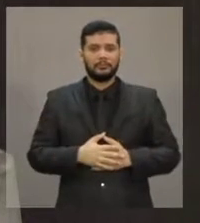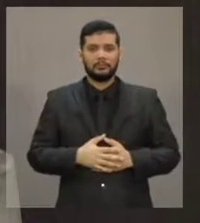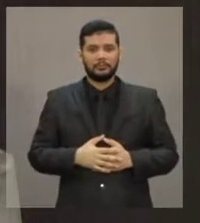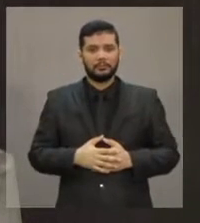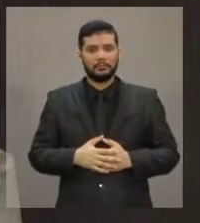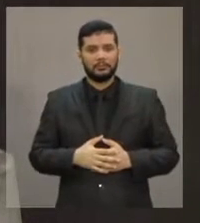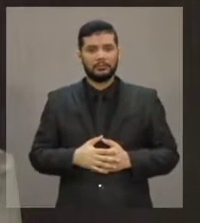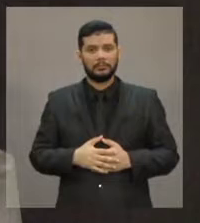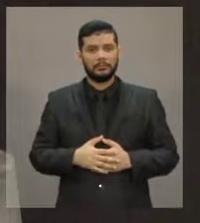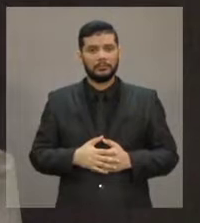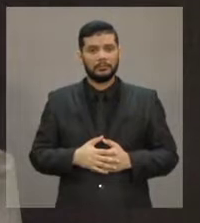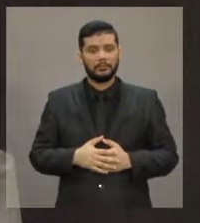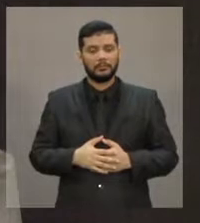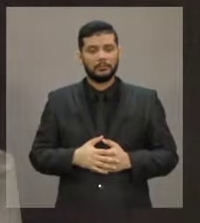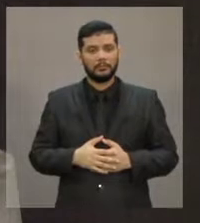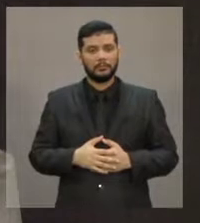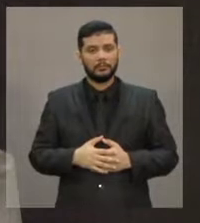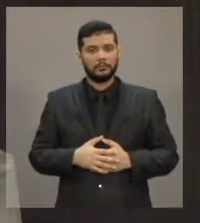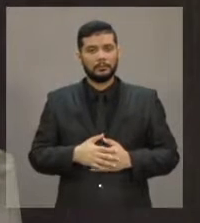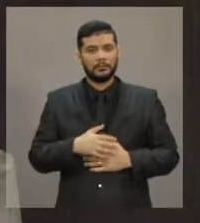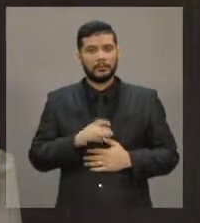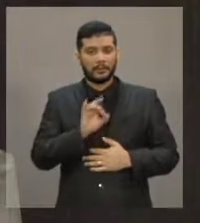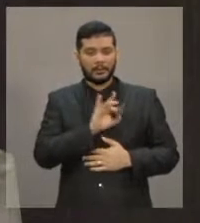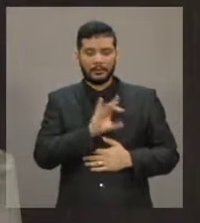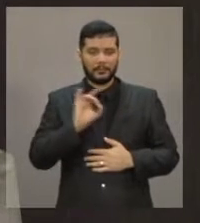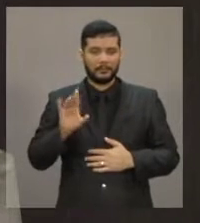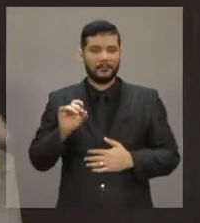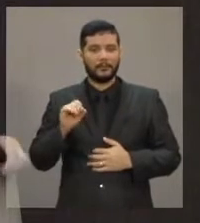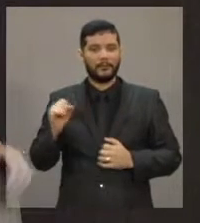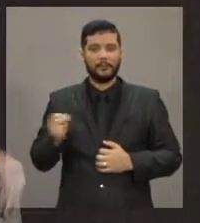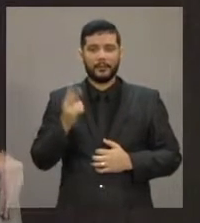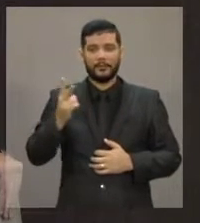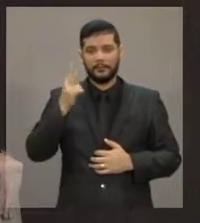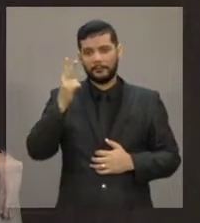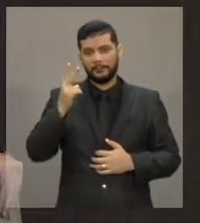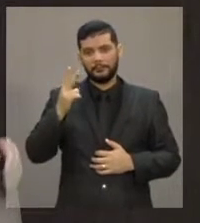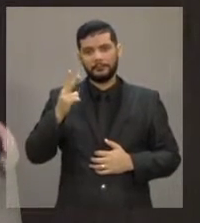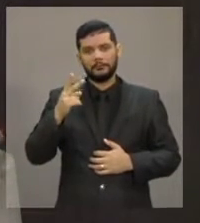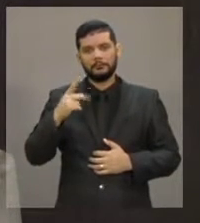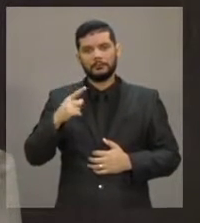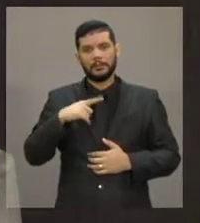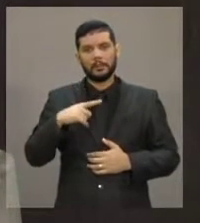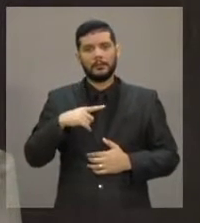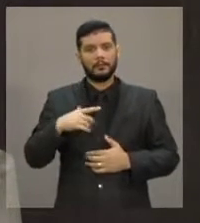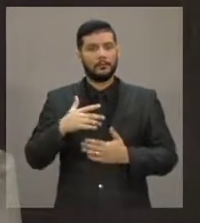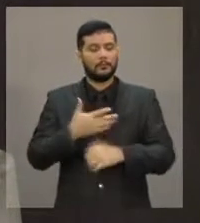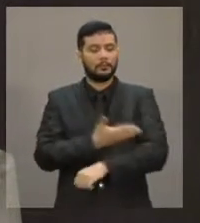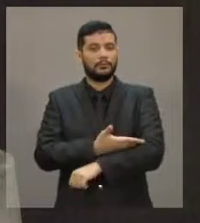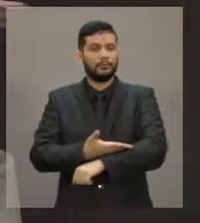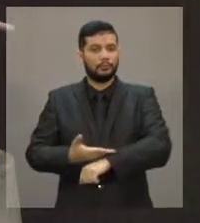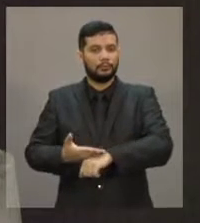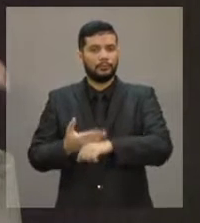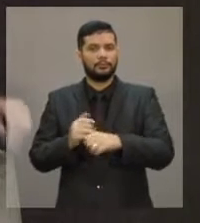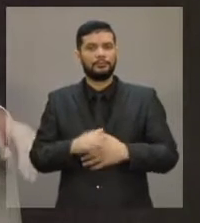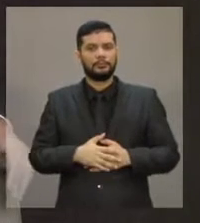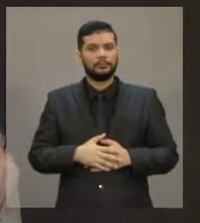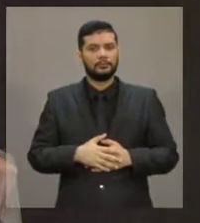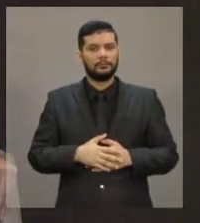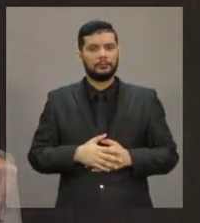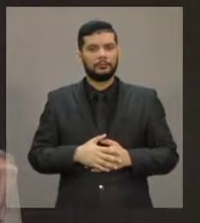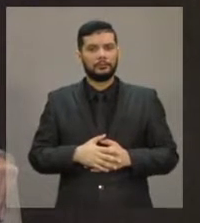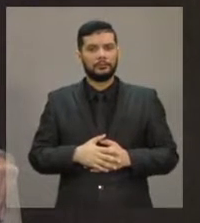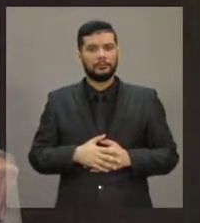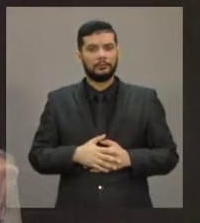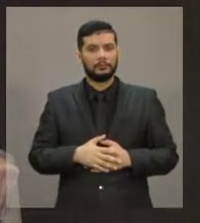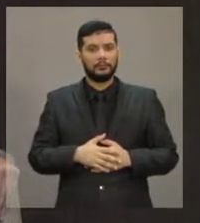sobretudo dessa iniciativa moral conservadora, ela está conjugada com a